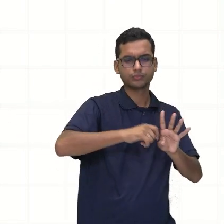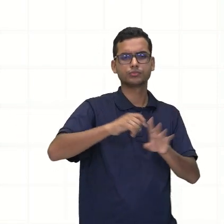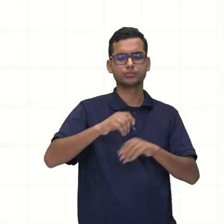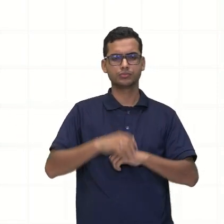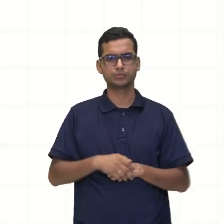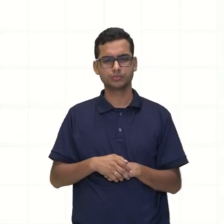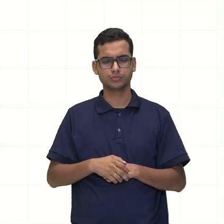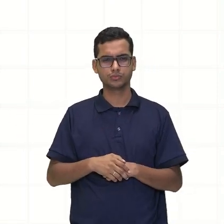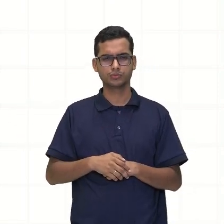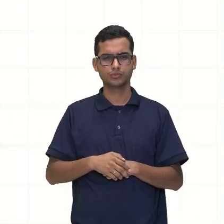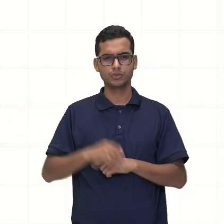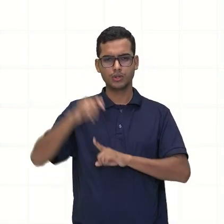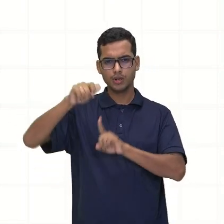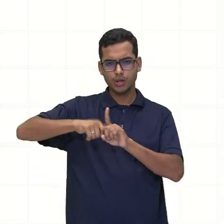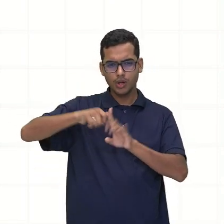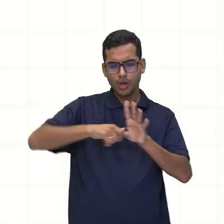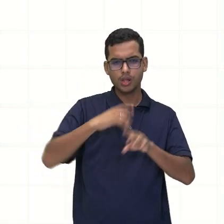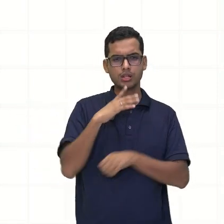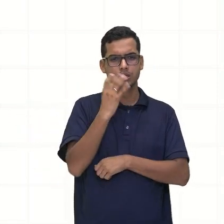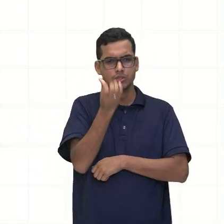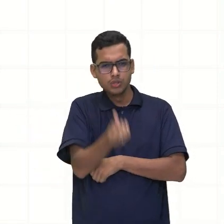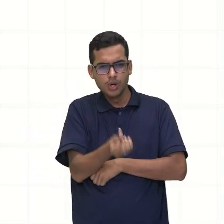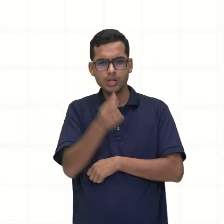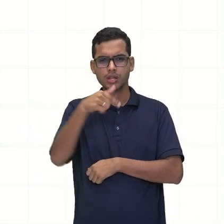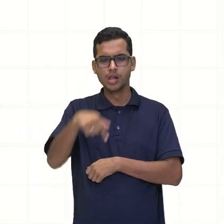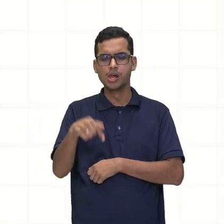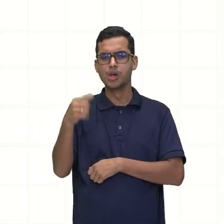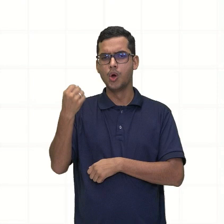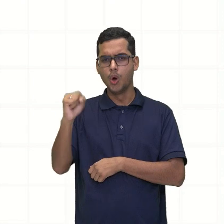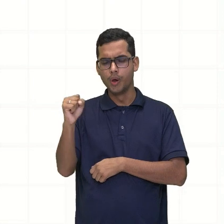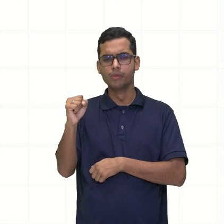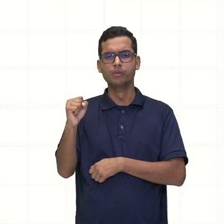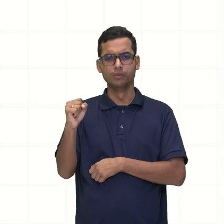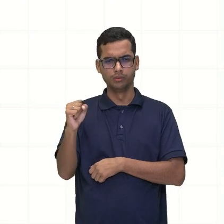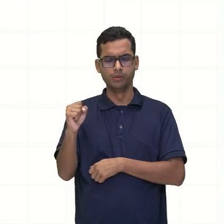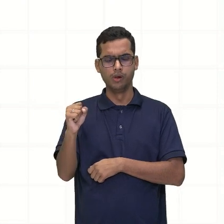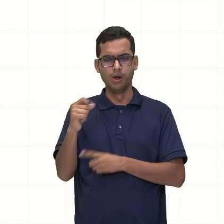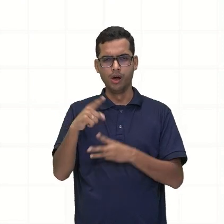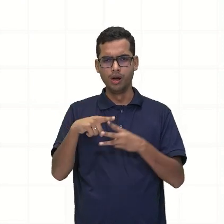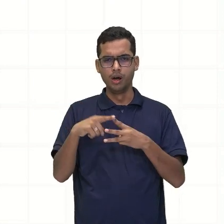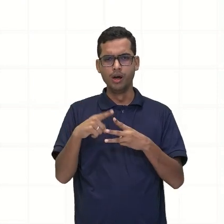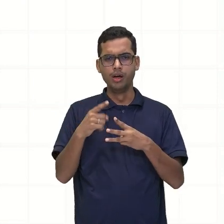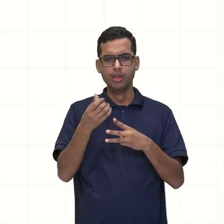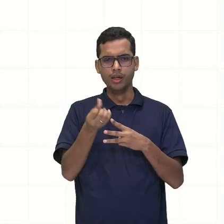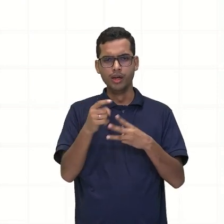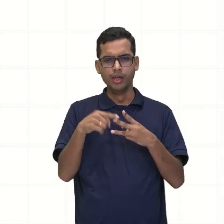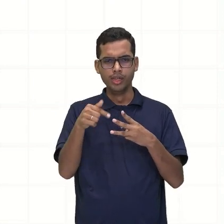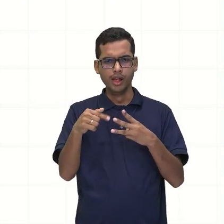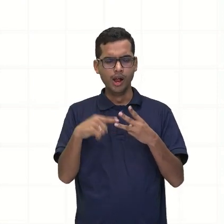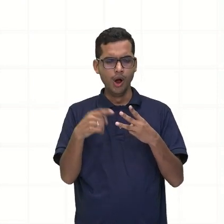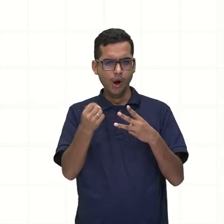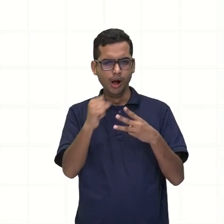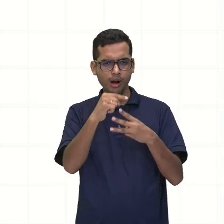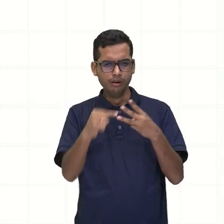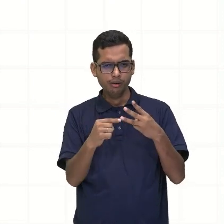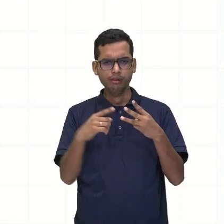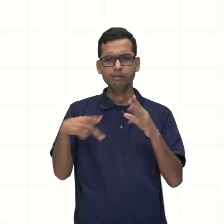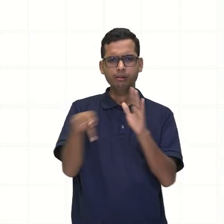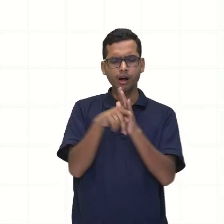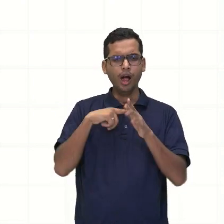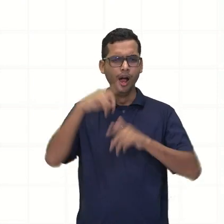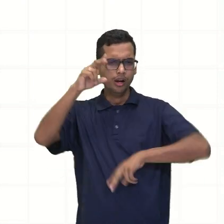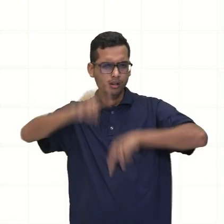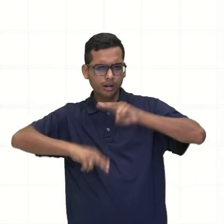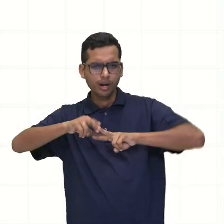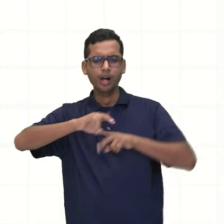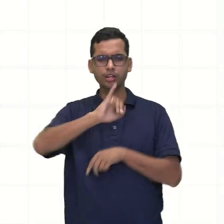chuvosos no mês 6, no mês 7, no mês 8, e aí a gente percebe essa variação da temperatura com relação